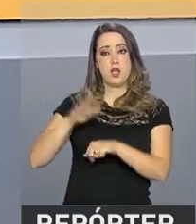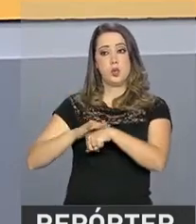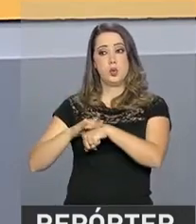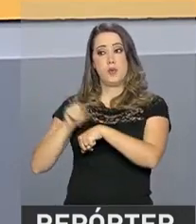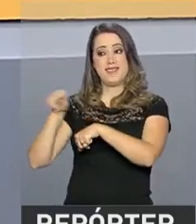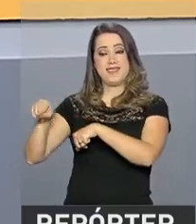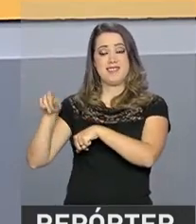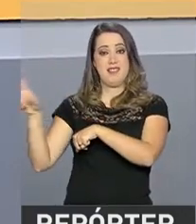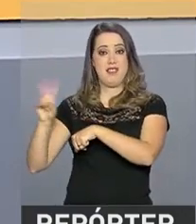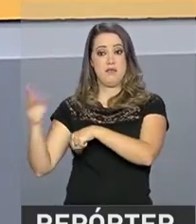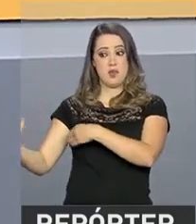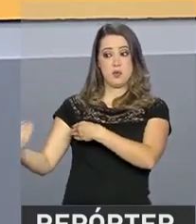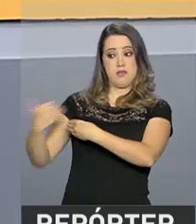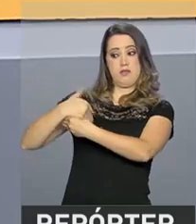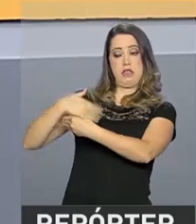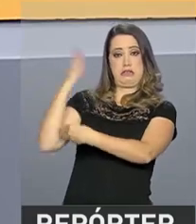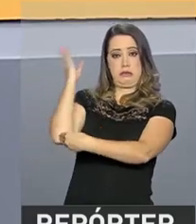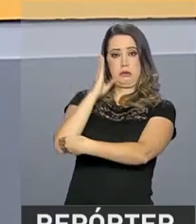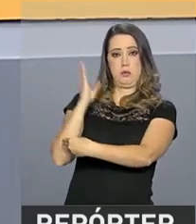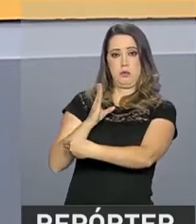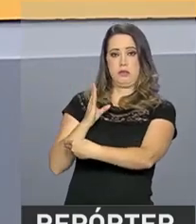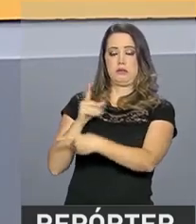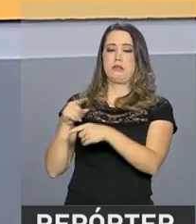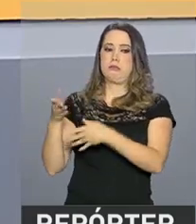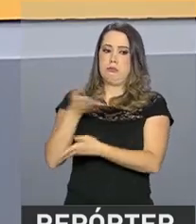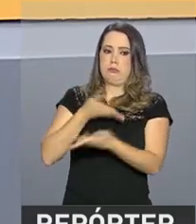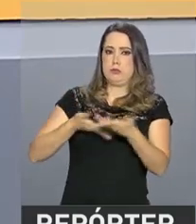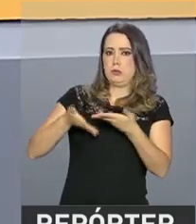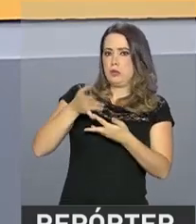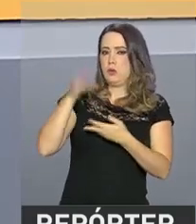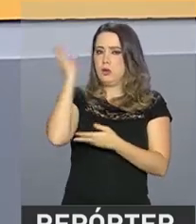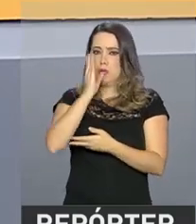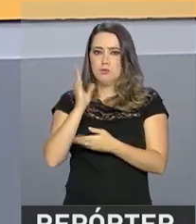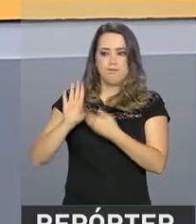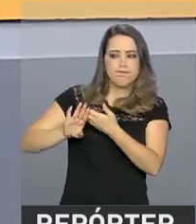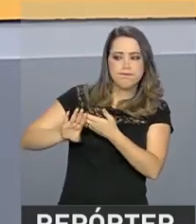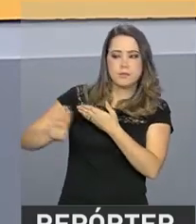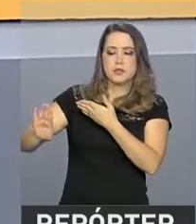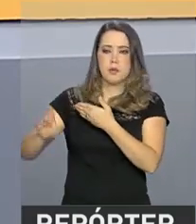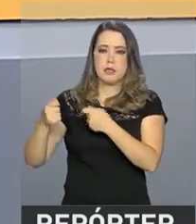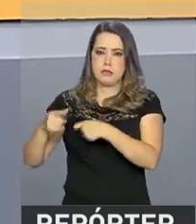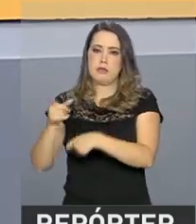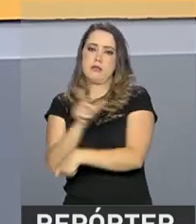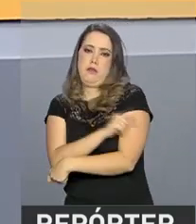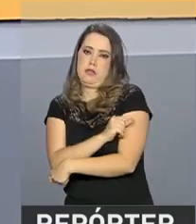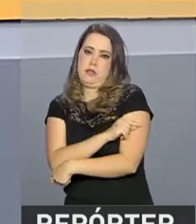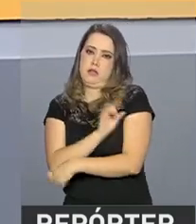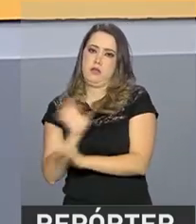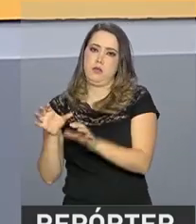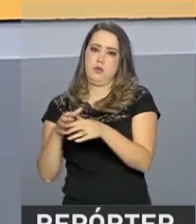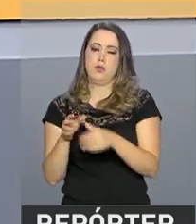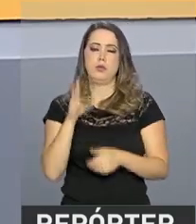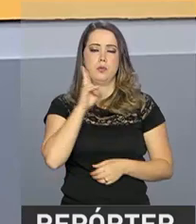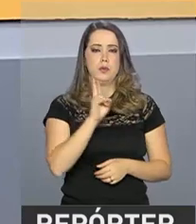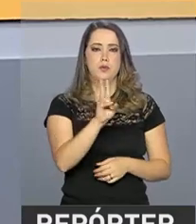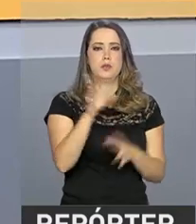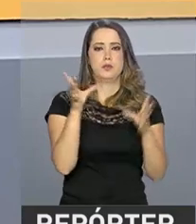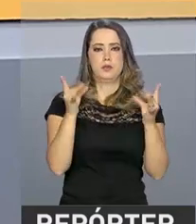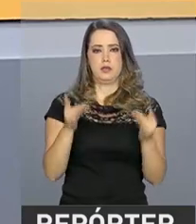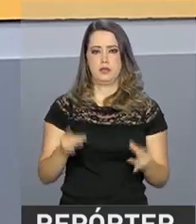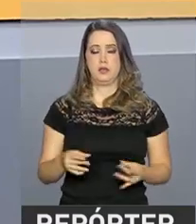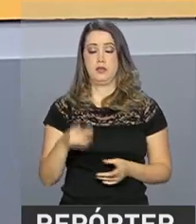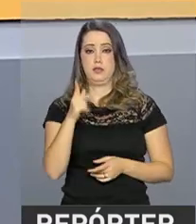já erradicada no brasil voltem a circular por aqui a repórter márcia fernandes acompanhou esse atendimento de saúde em pacaraíma